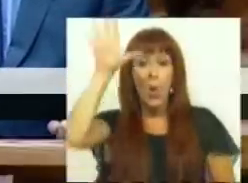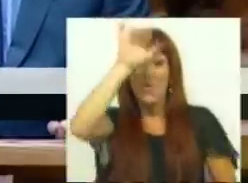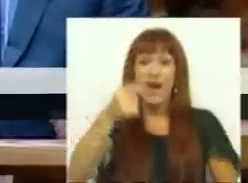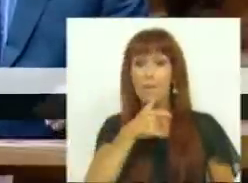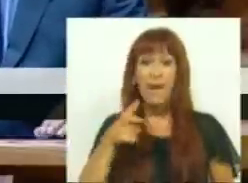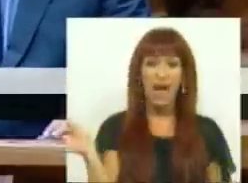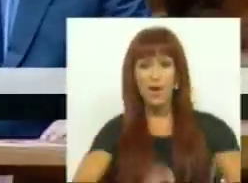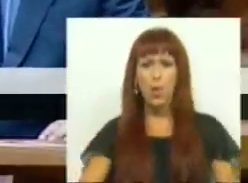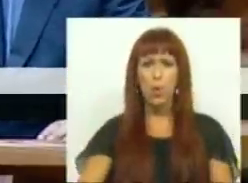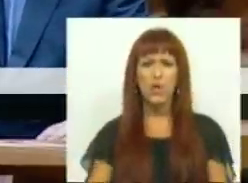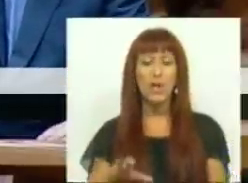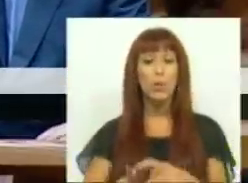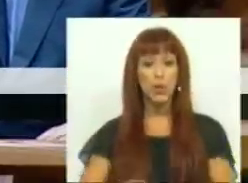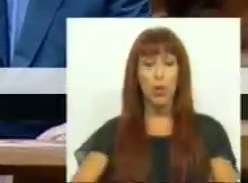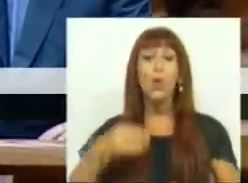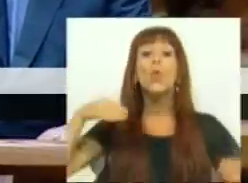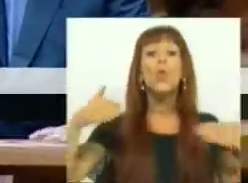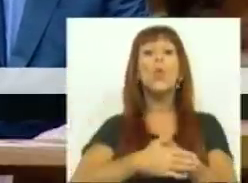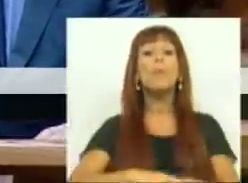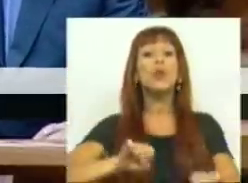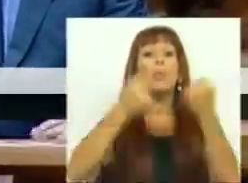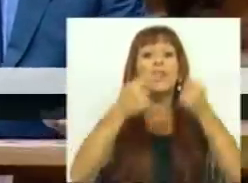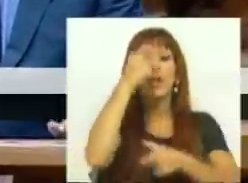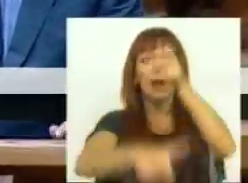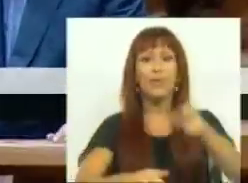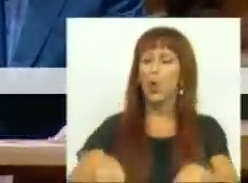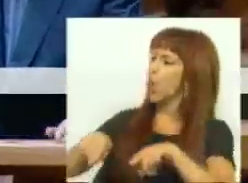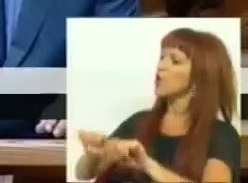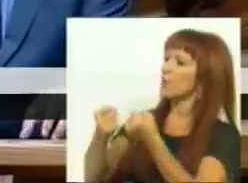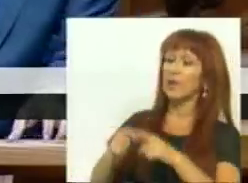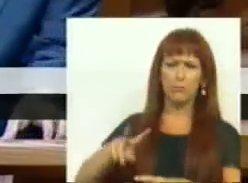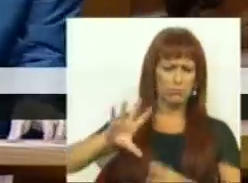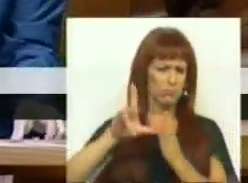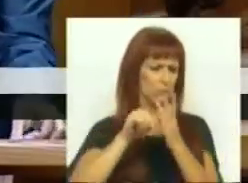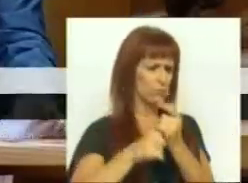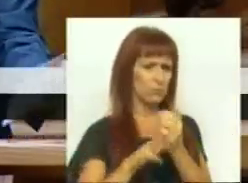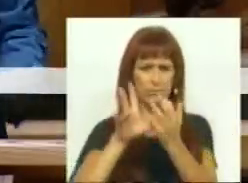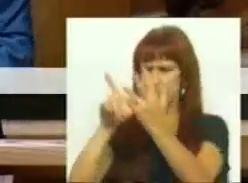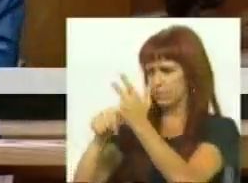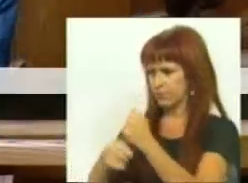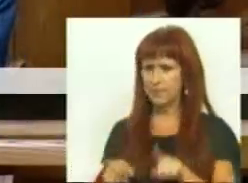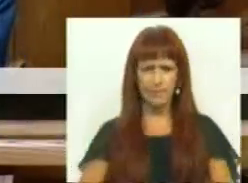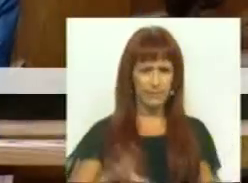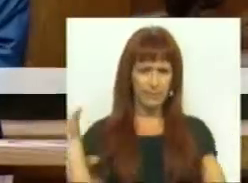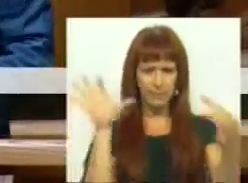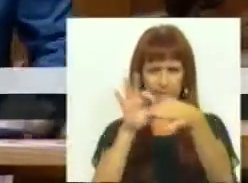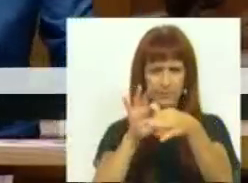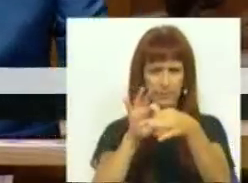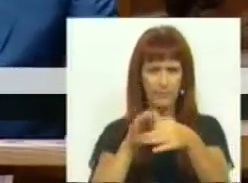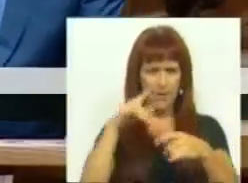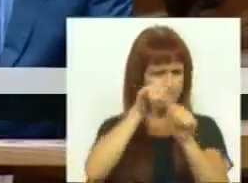palavra. O falecido Partido do Contribuinte é hoje o partido do confisco e do esbulho numa coligação